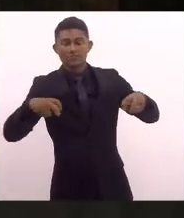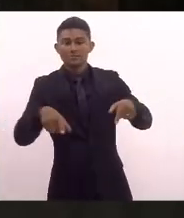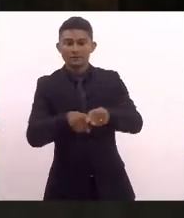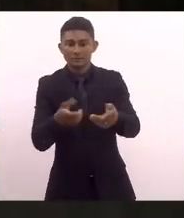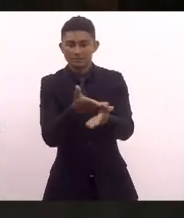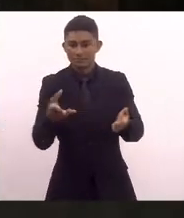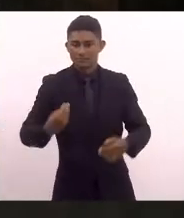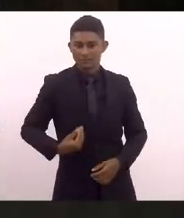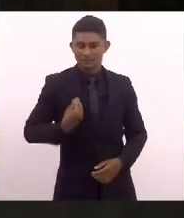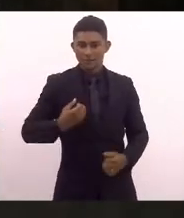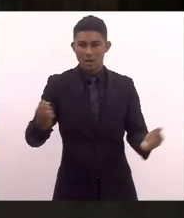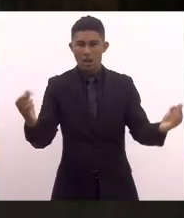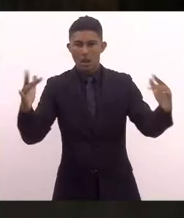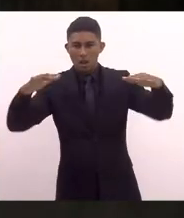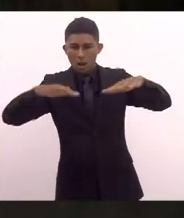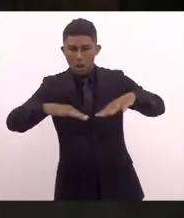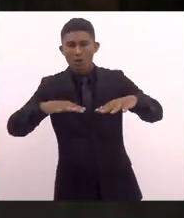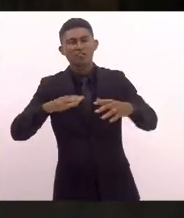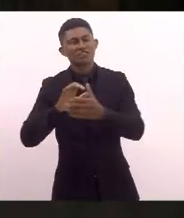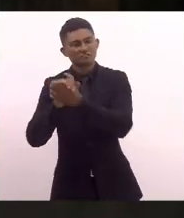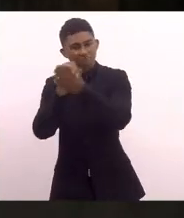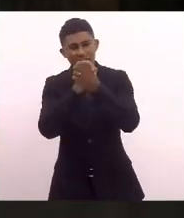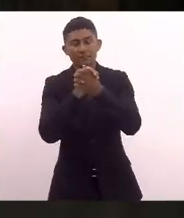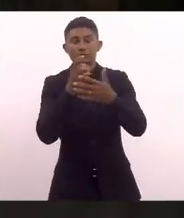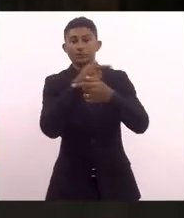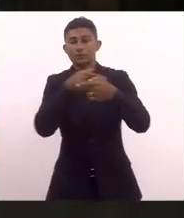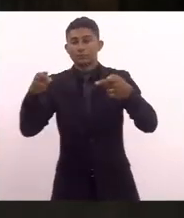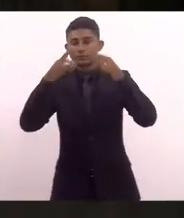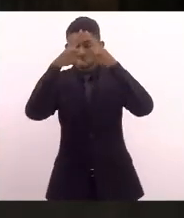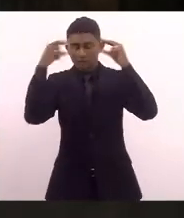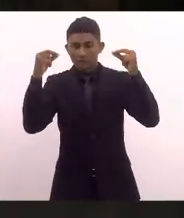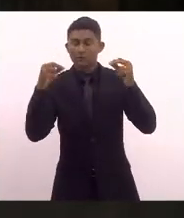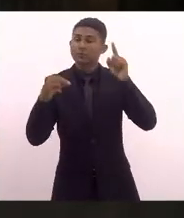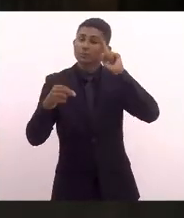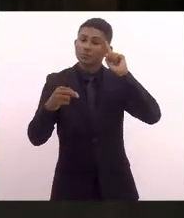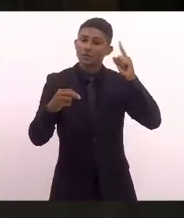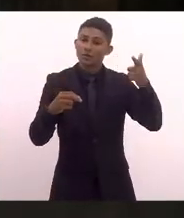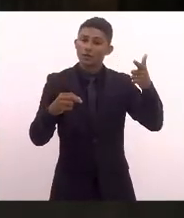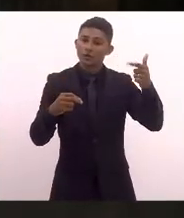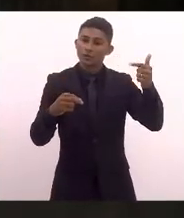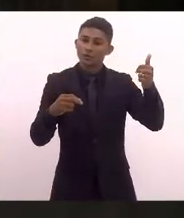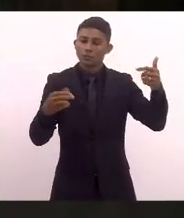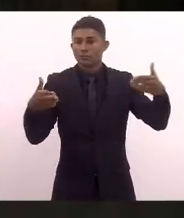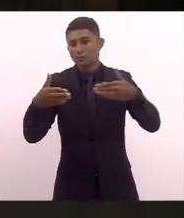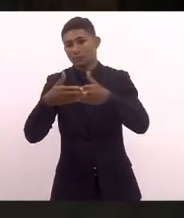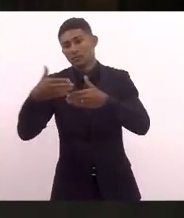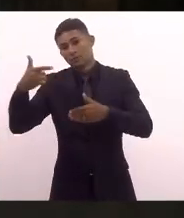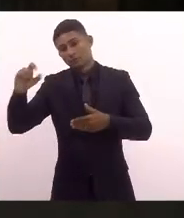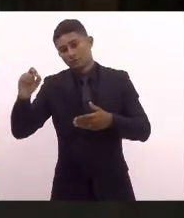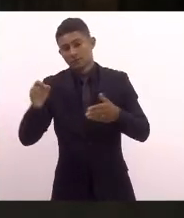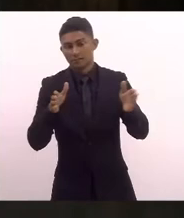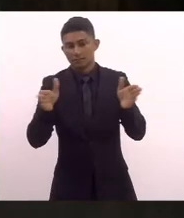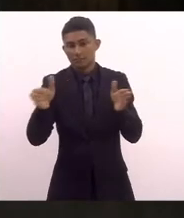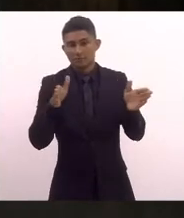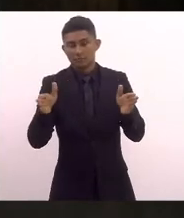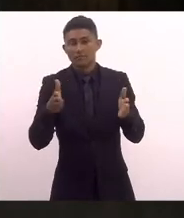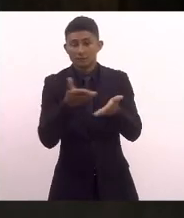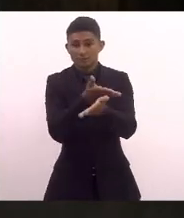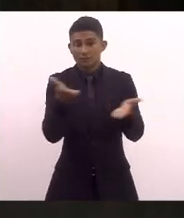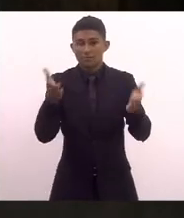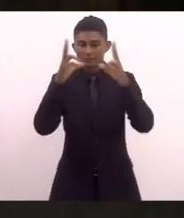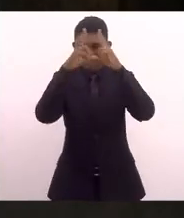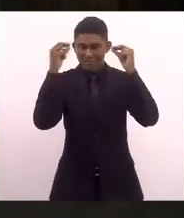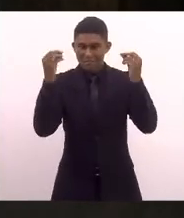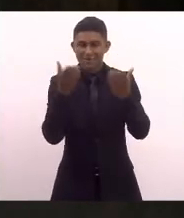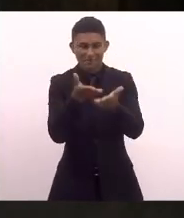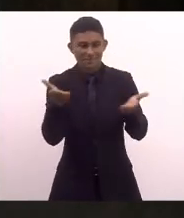presentes. Pela semana de enfermagem, entre 12 e 20, eu cumprimento os enfermeiros, cujo dia